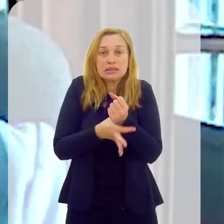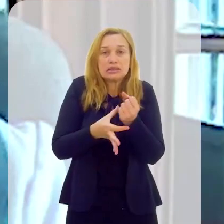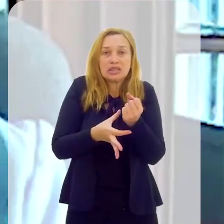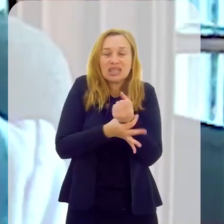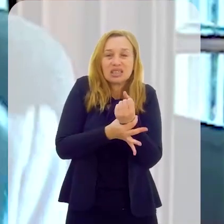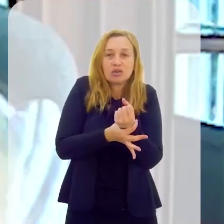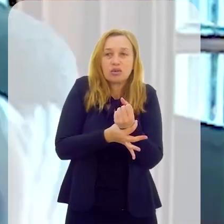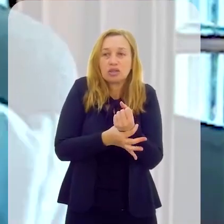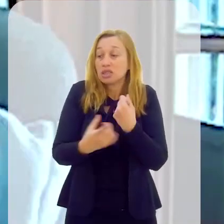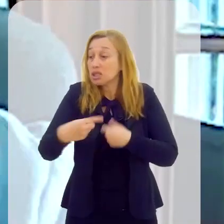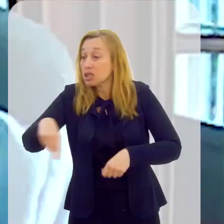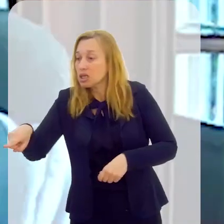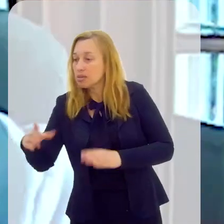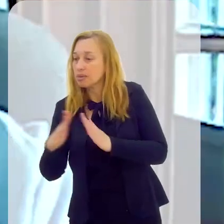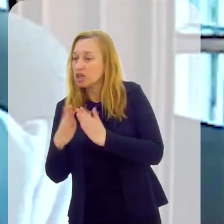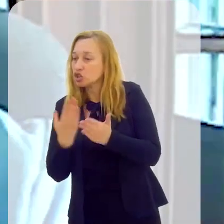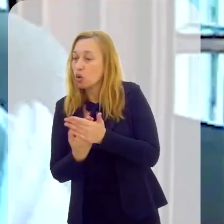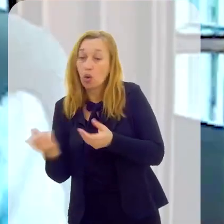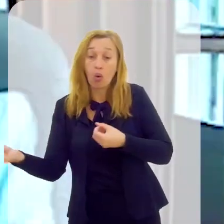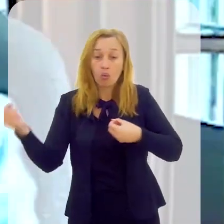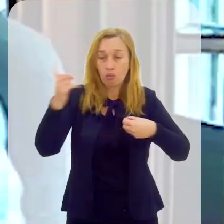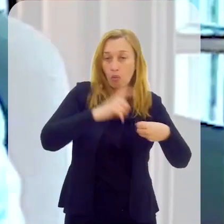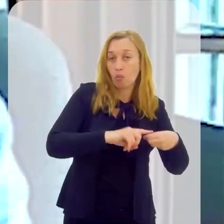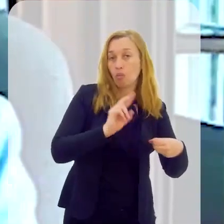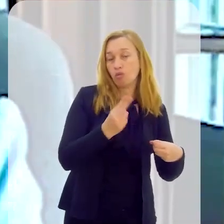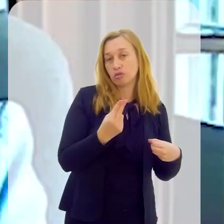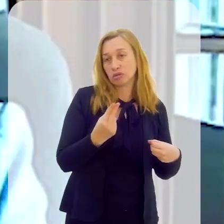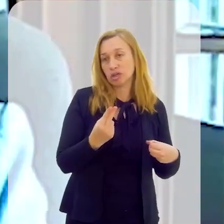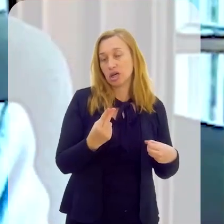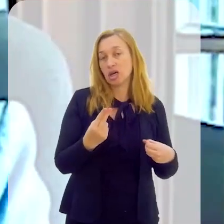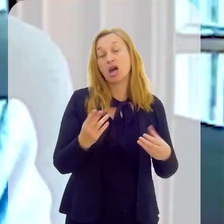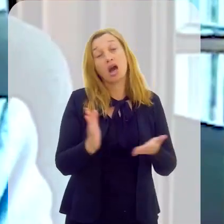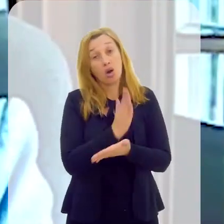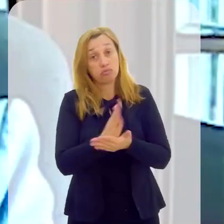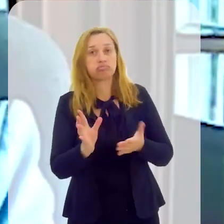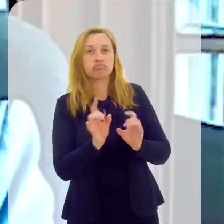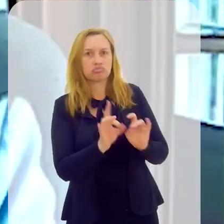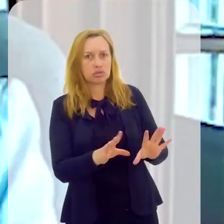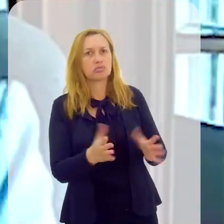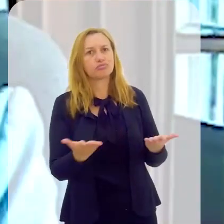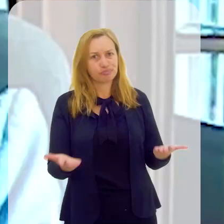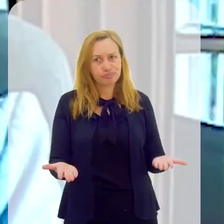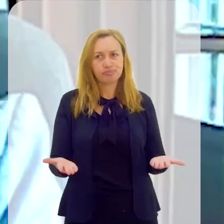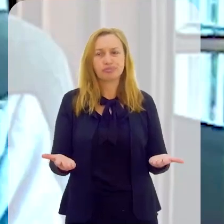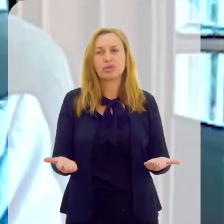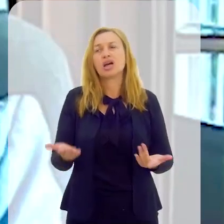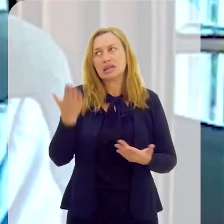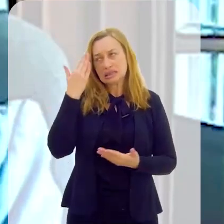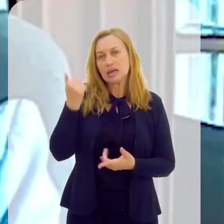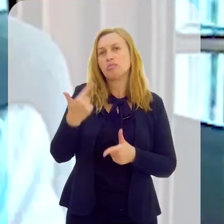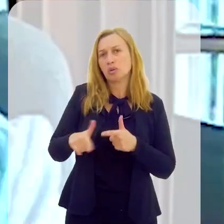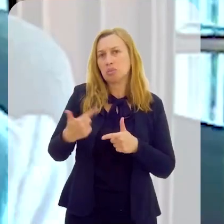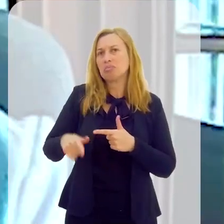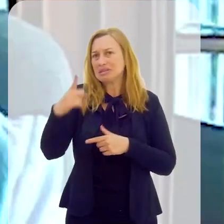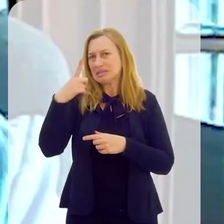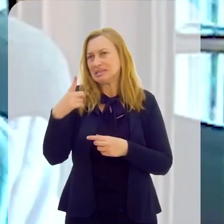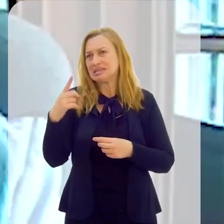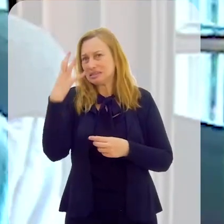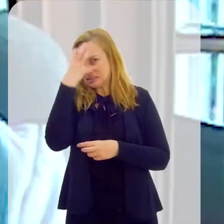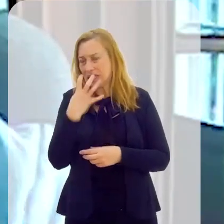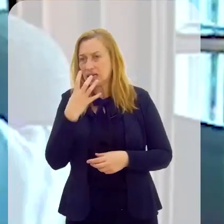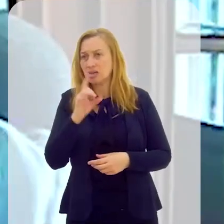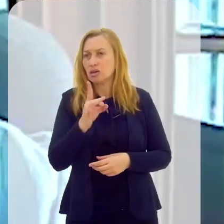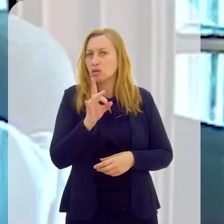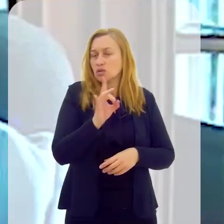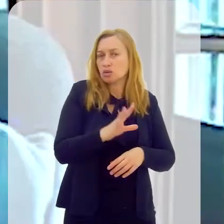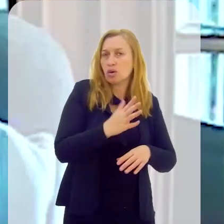seguros de ir para a escola ou de voltar para casa da escola. E alguns abandonam por causa disso, porque a gente sabe que isso é um